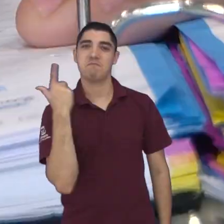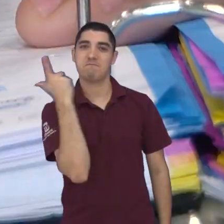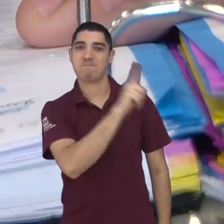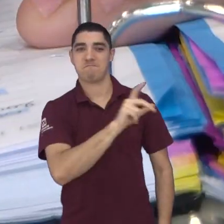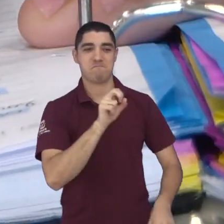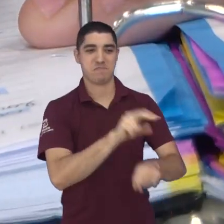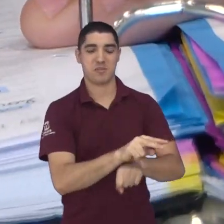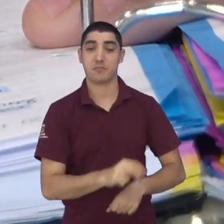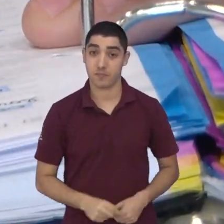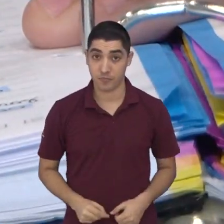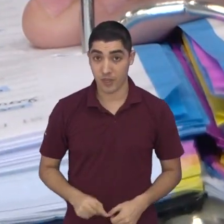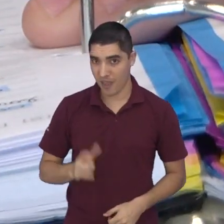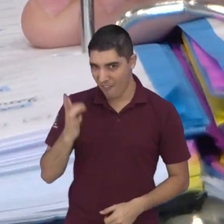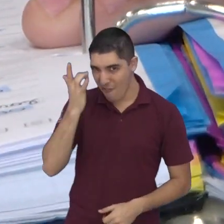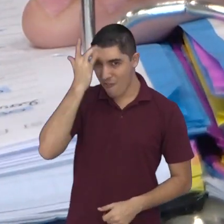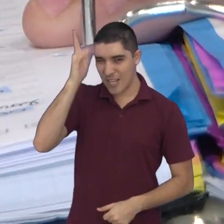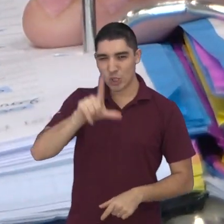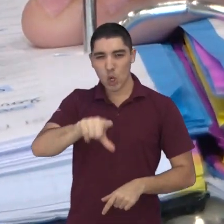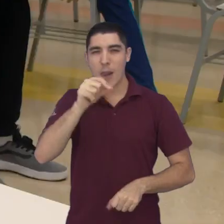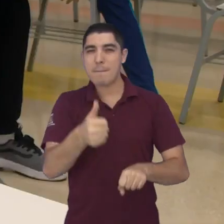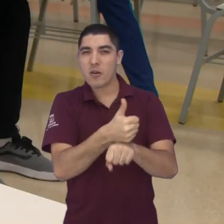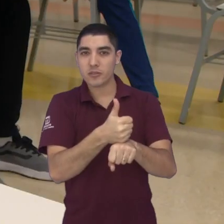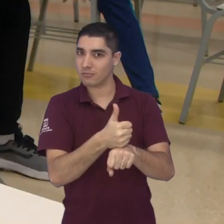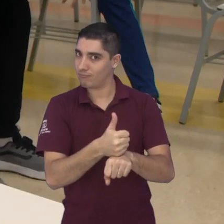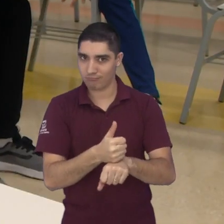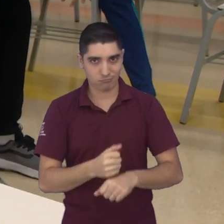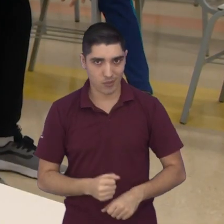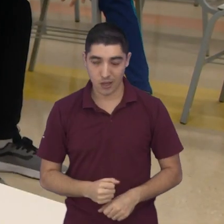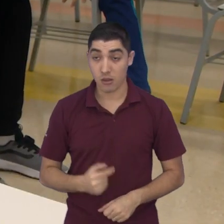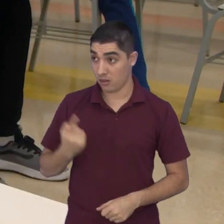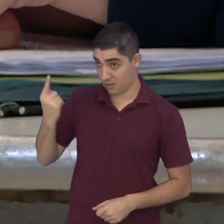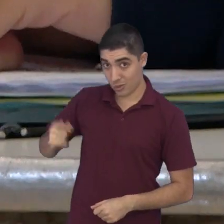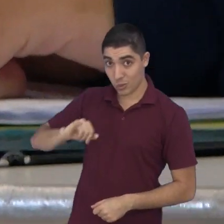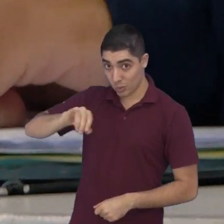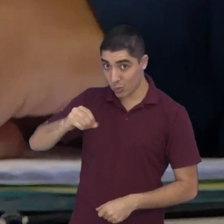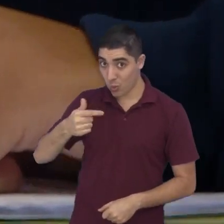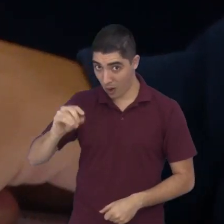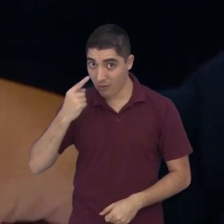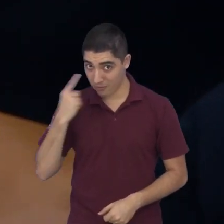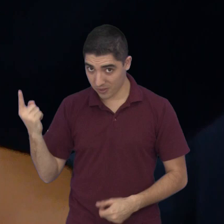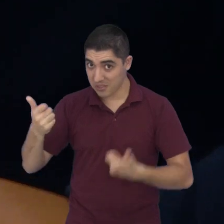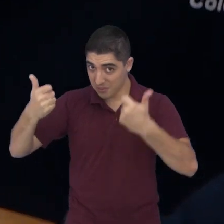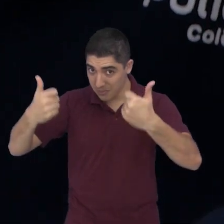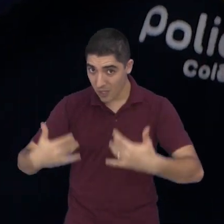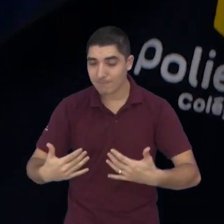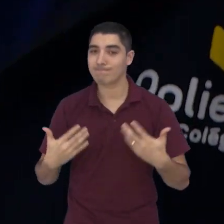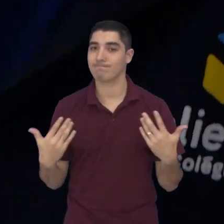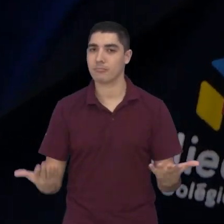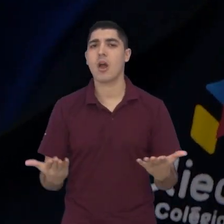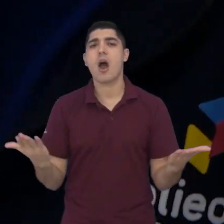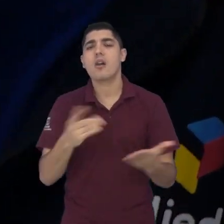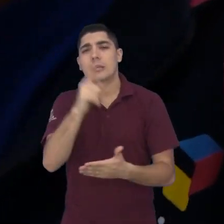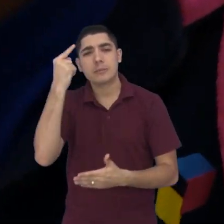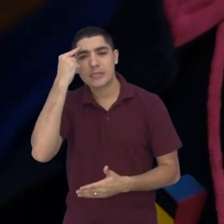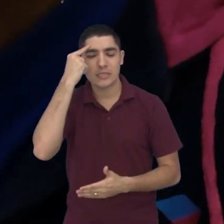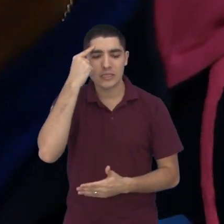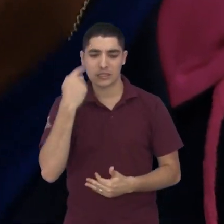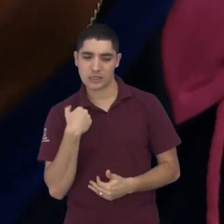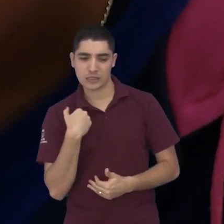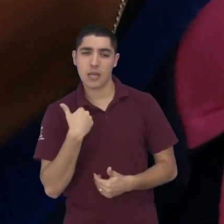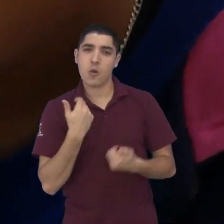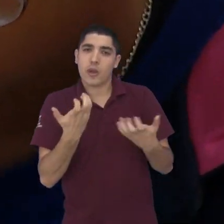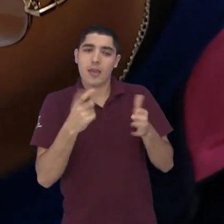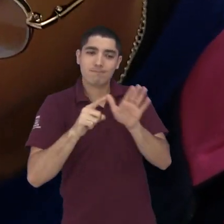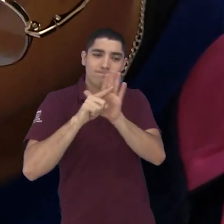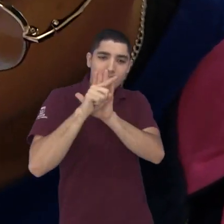hora escolher uma carreira não é tão fácil e o João é prova disso por isso antes de decidir sobre qual caminho profissional